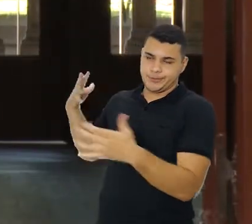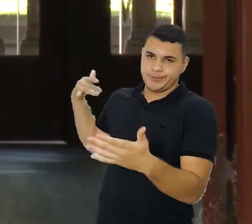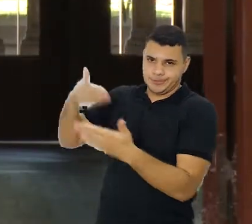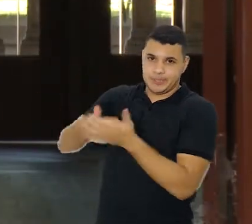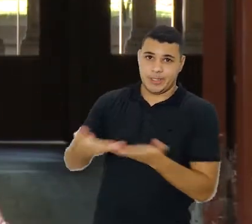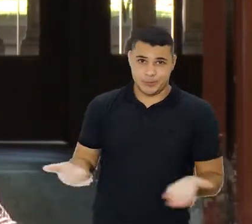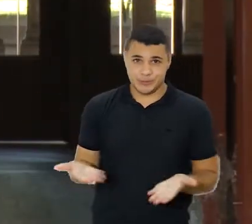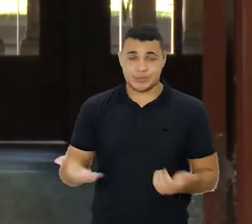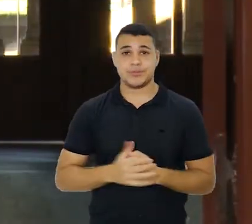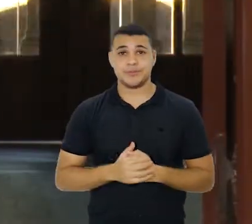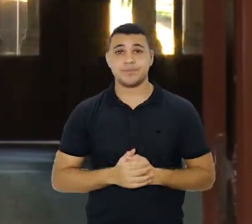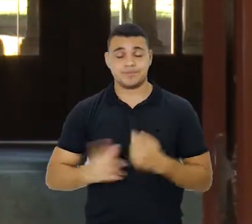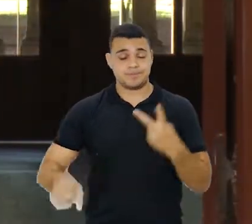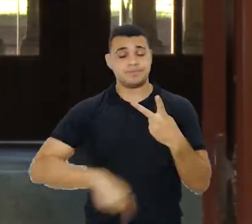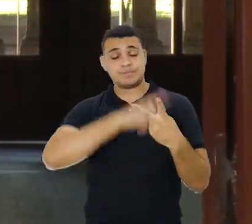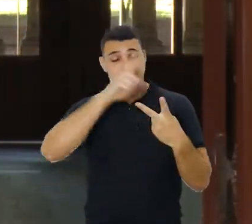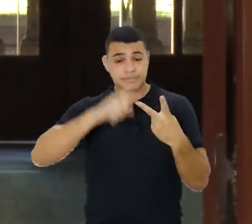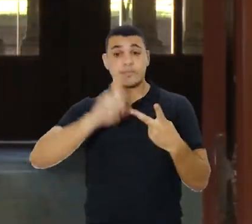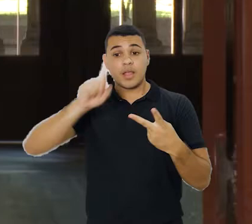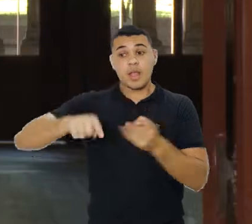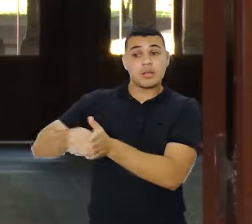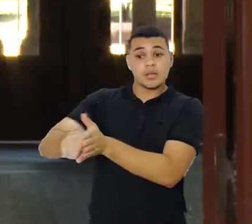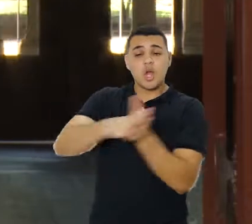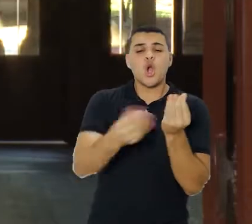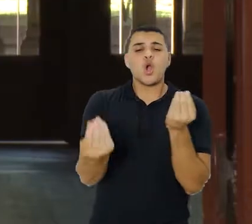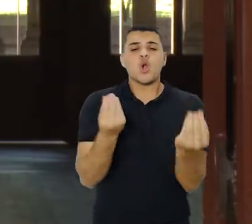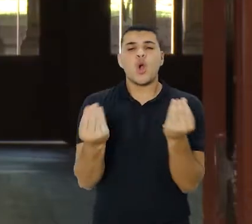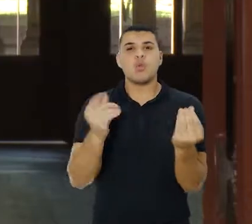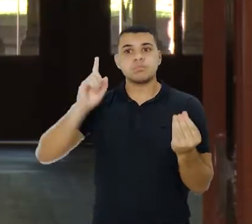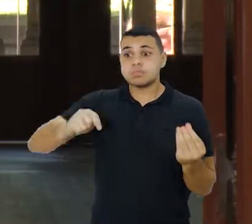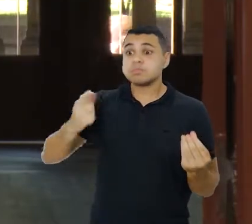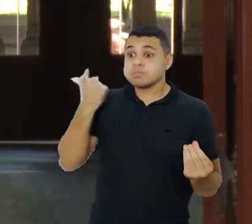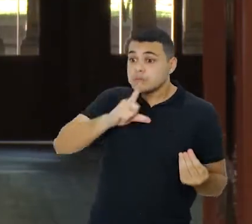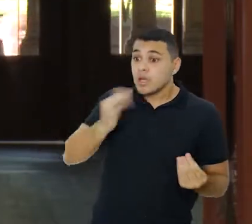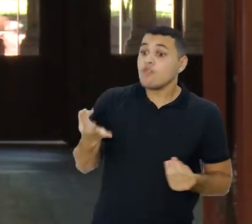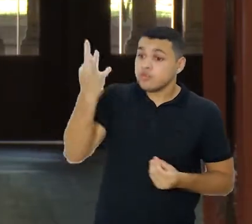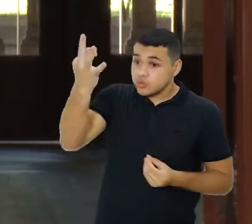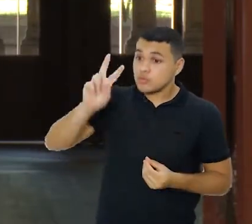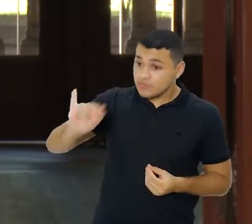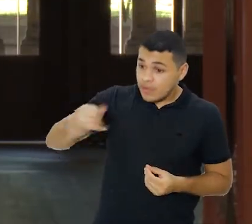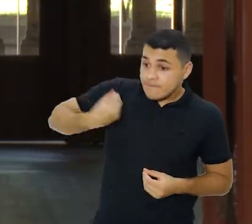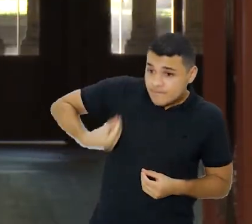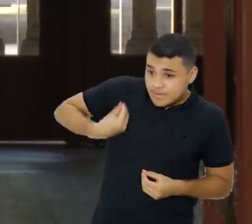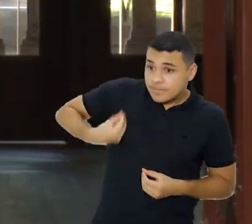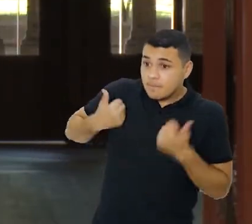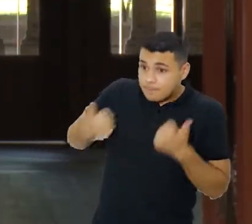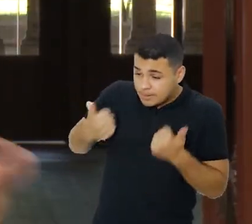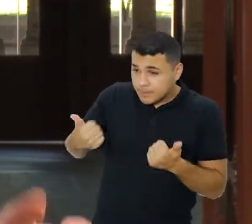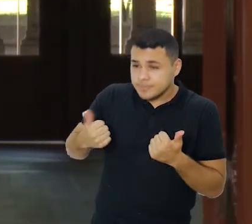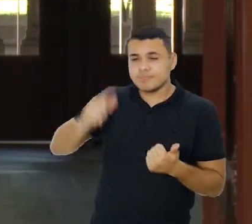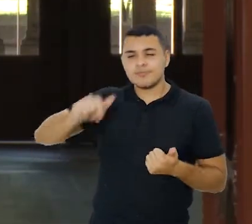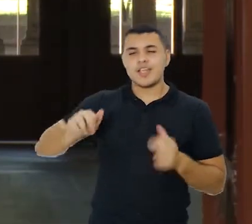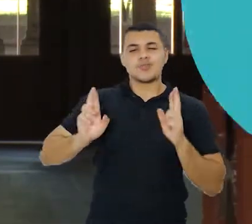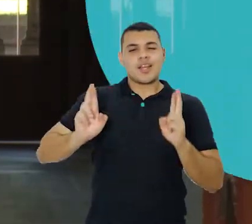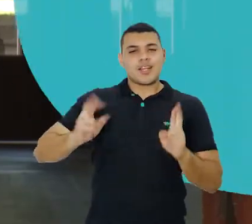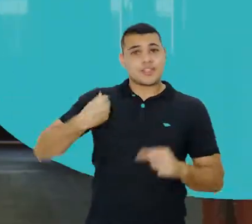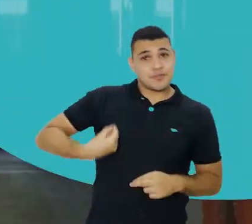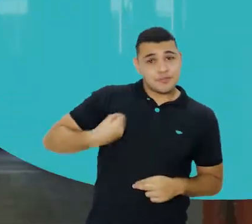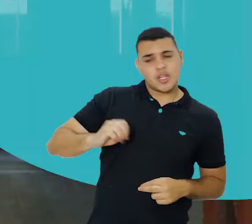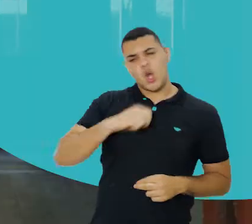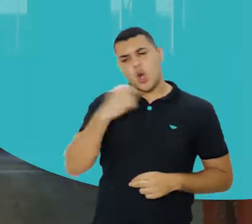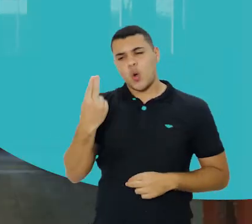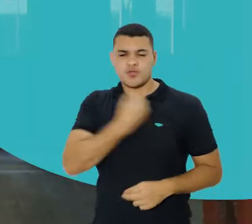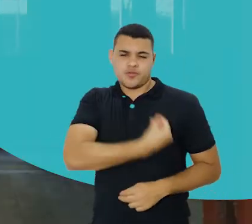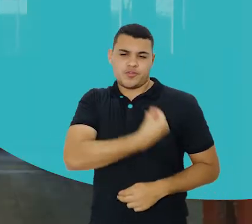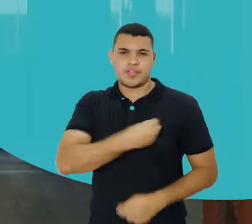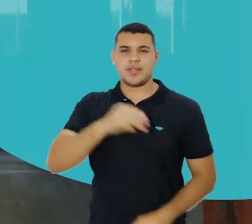há alguns anos. Um segundo indicador seria a expectativa de vida, tá? Também chamada de esperança de